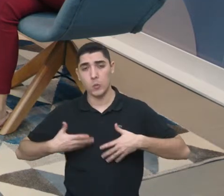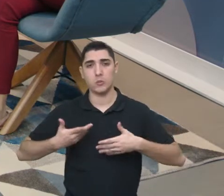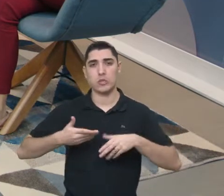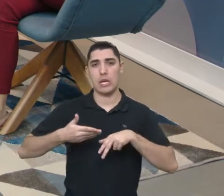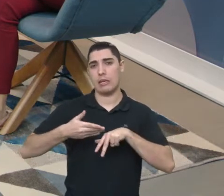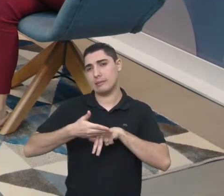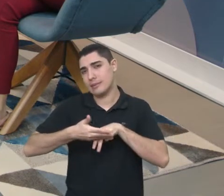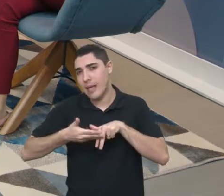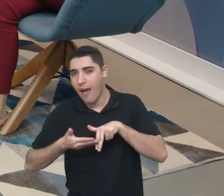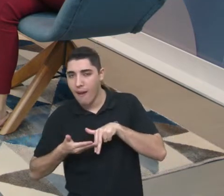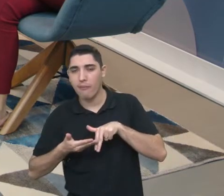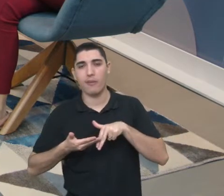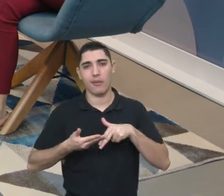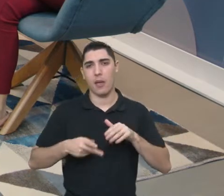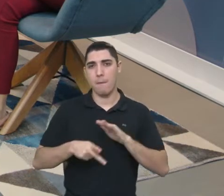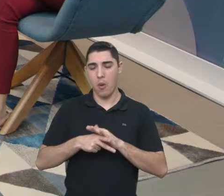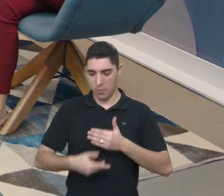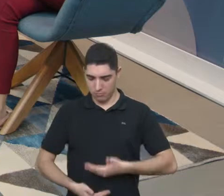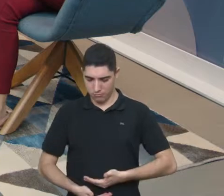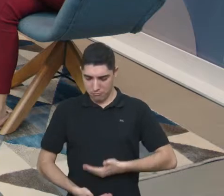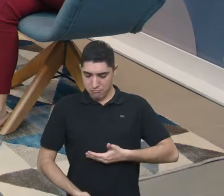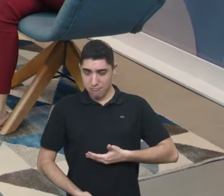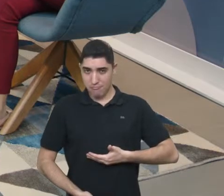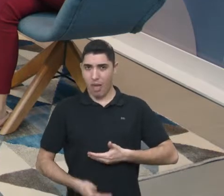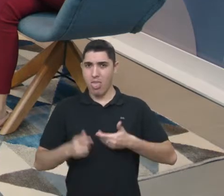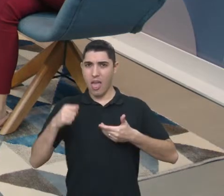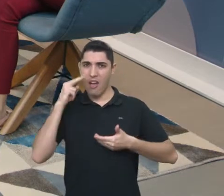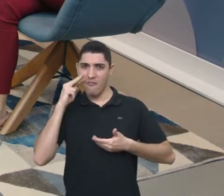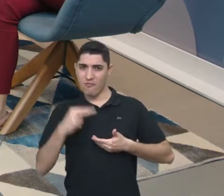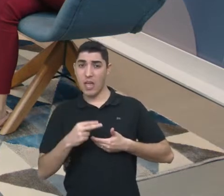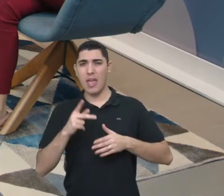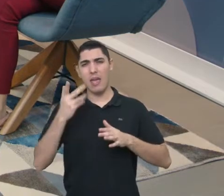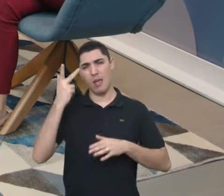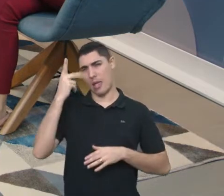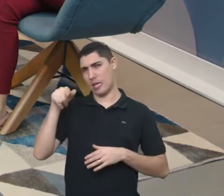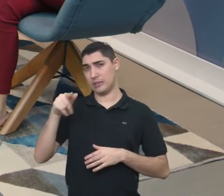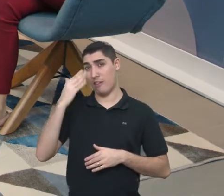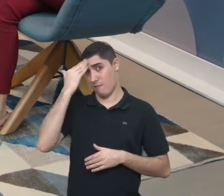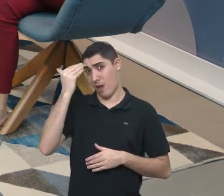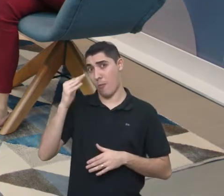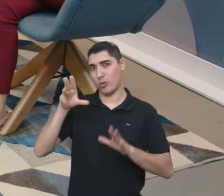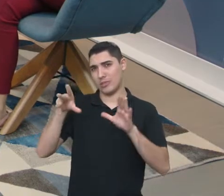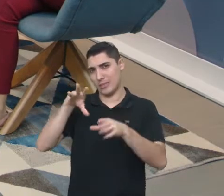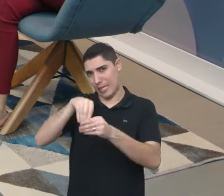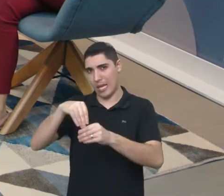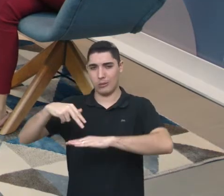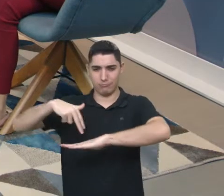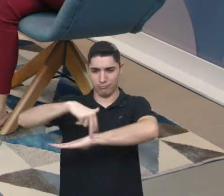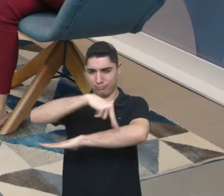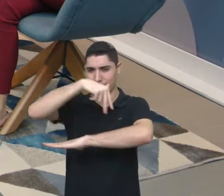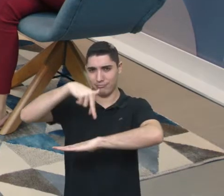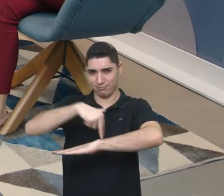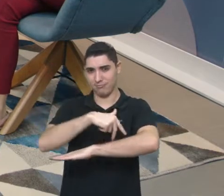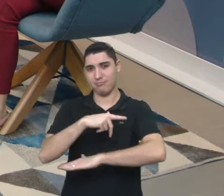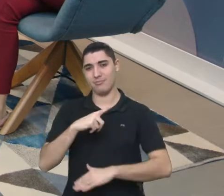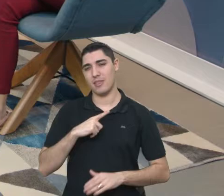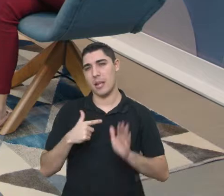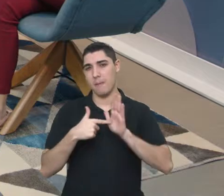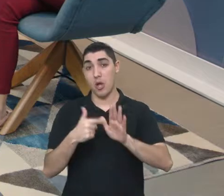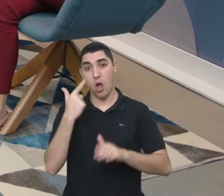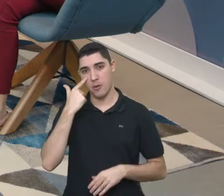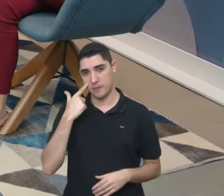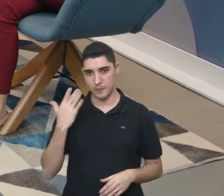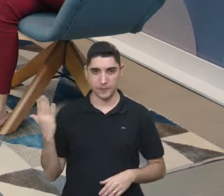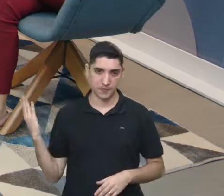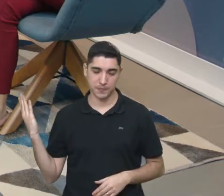calças, saias, cintura baixa, né, muito popular nas passarelas, né, que a gente tem visto. Vamos ver